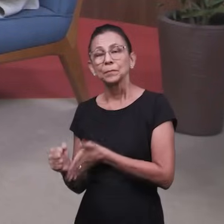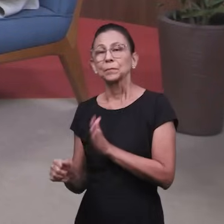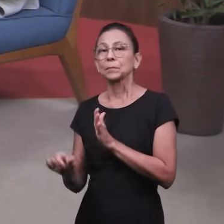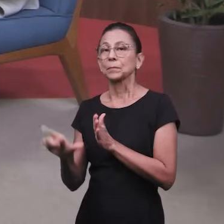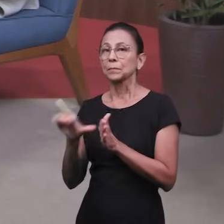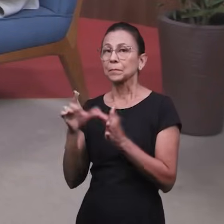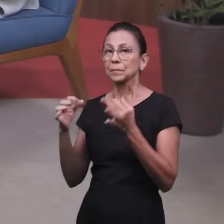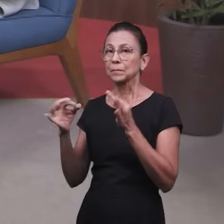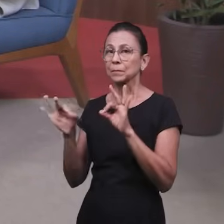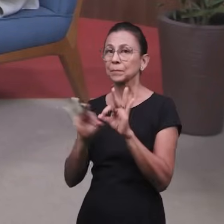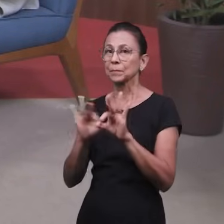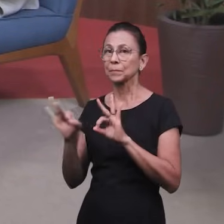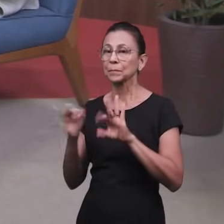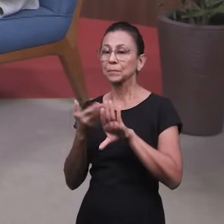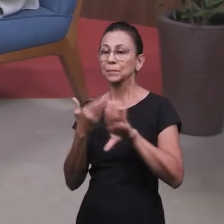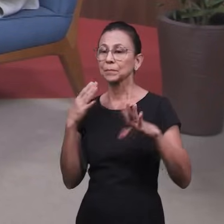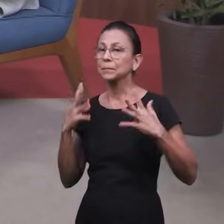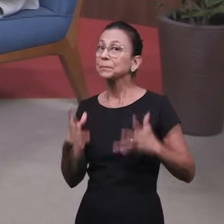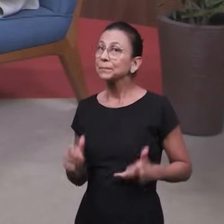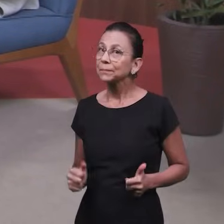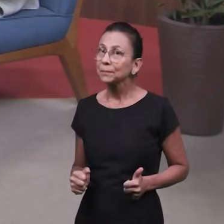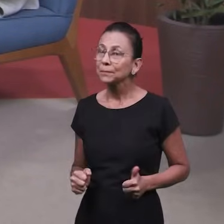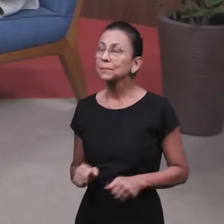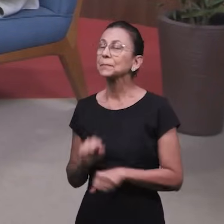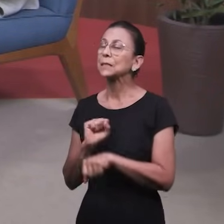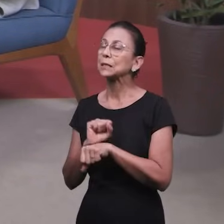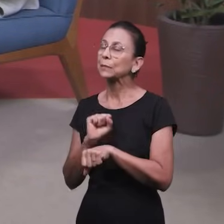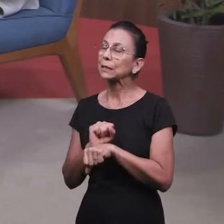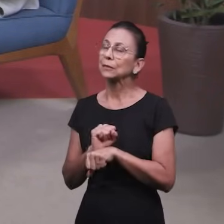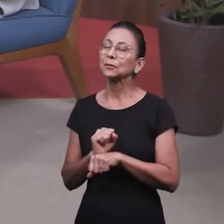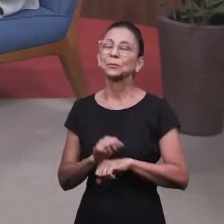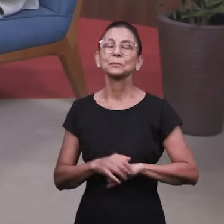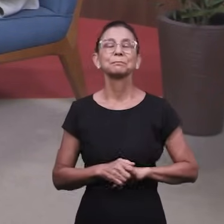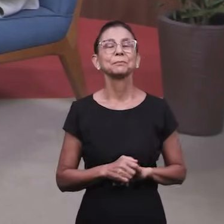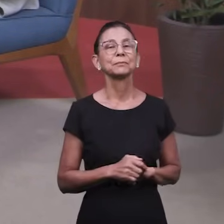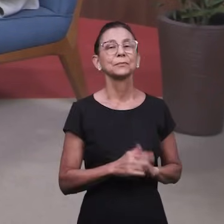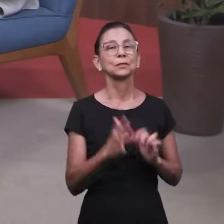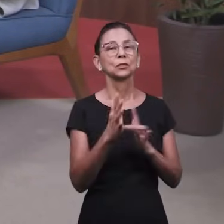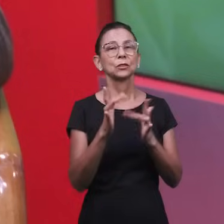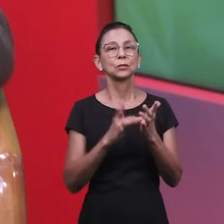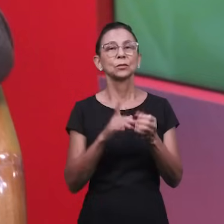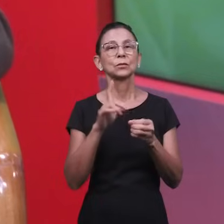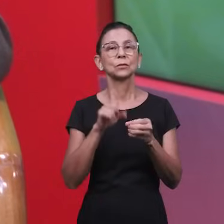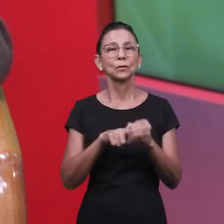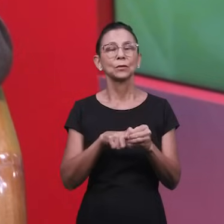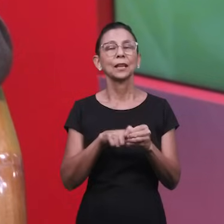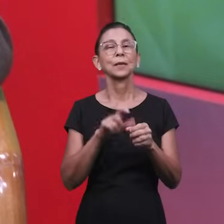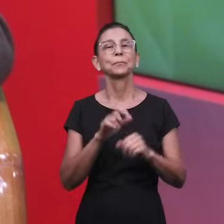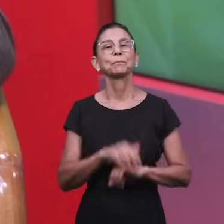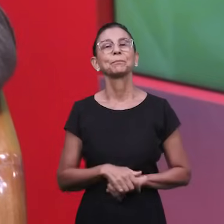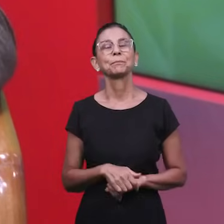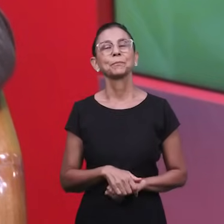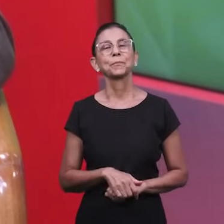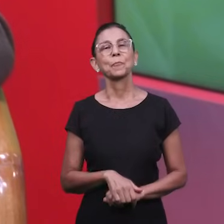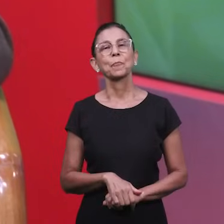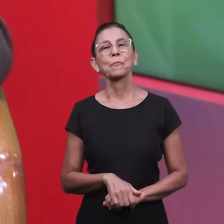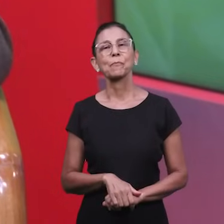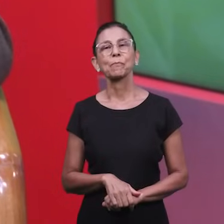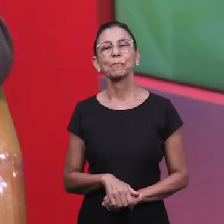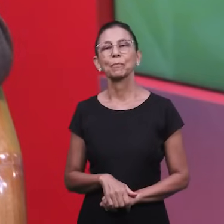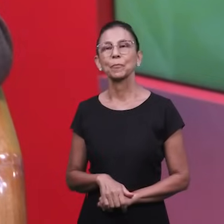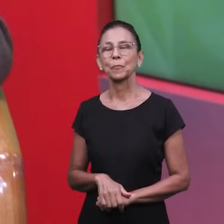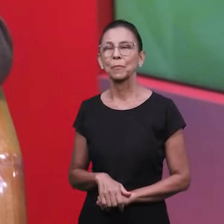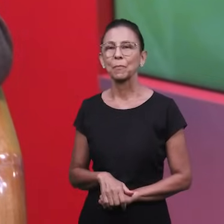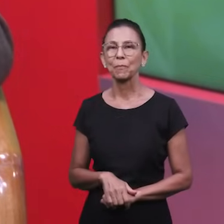pronta, esperando. E a expressão profética ali no Apocalipse já não é mais noivo.